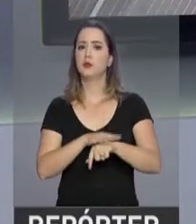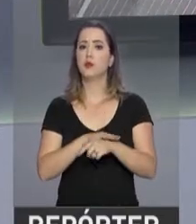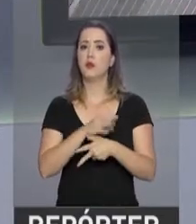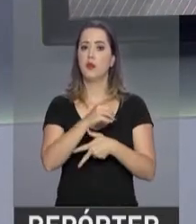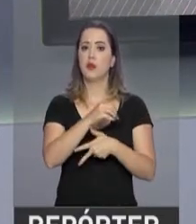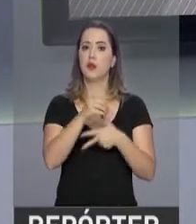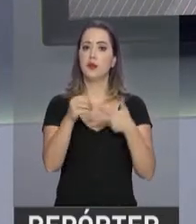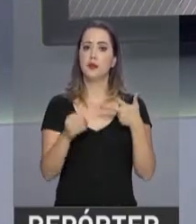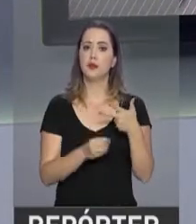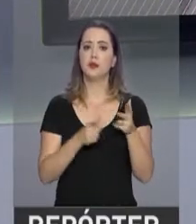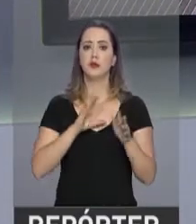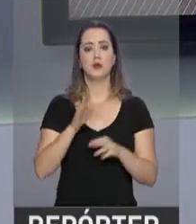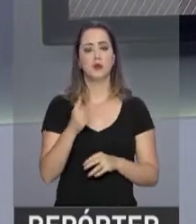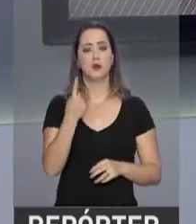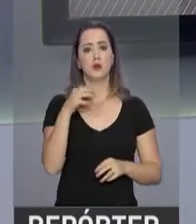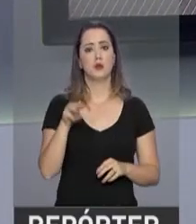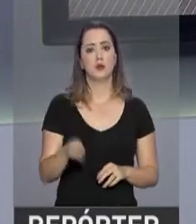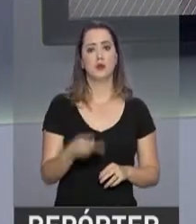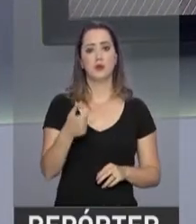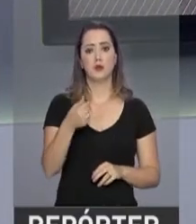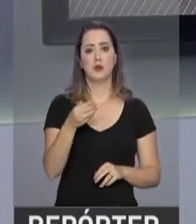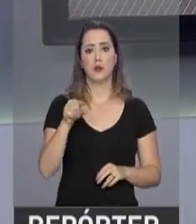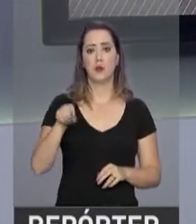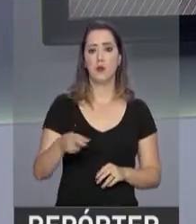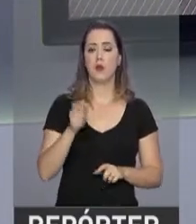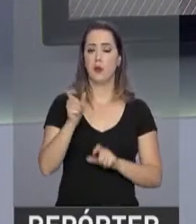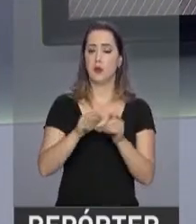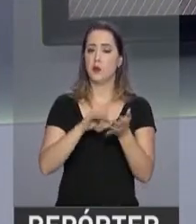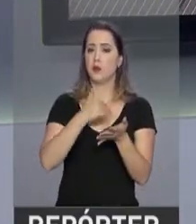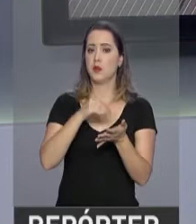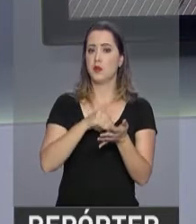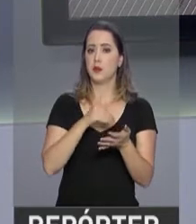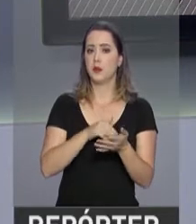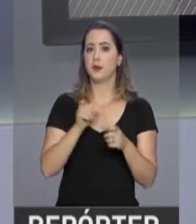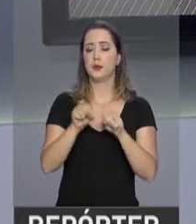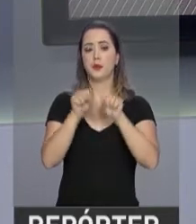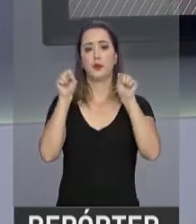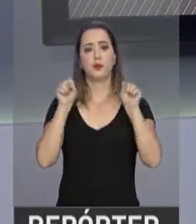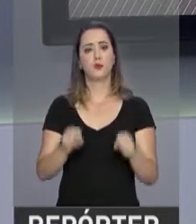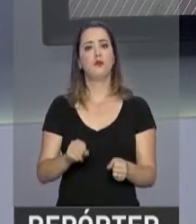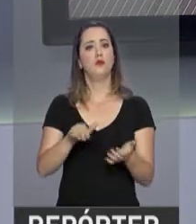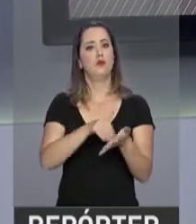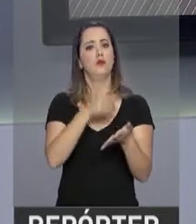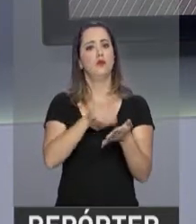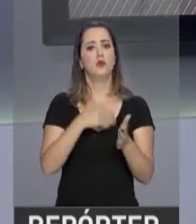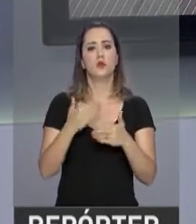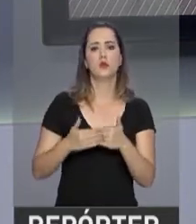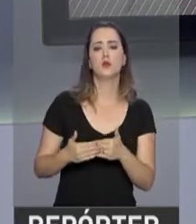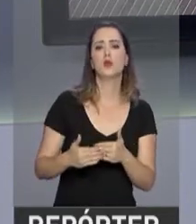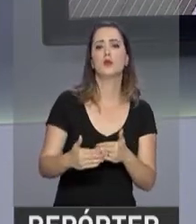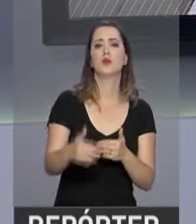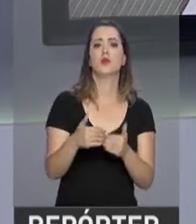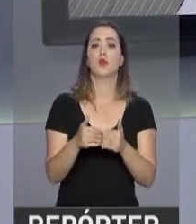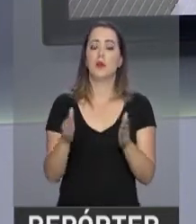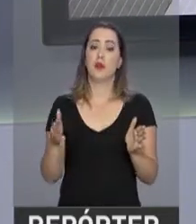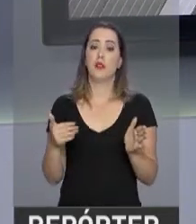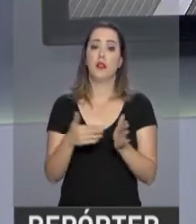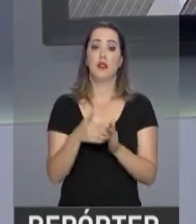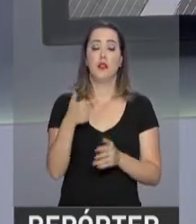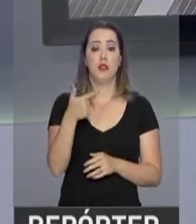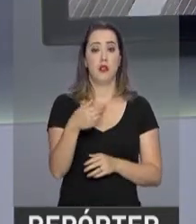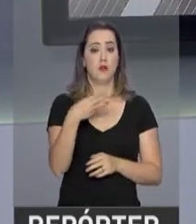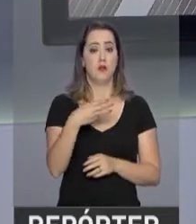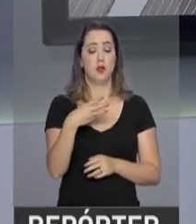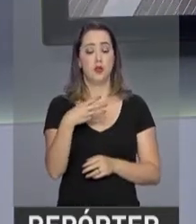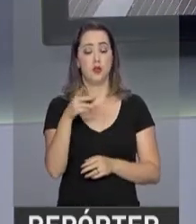exame nacional do ensino médio tinha um milhão e 700 mil inscritos o sistema de inscrição segue aberto até às 23 horas e